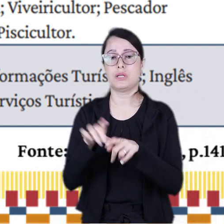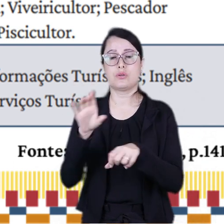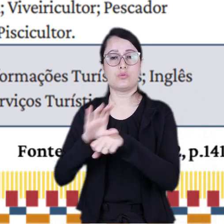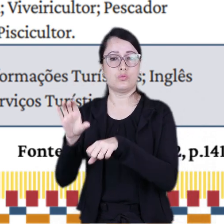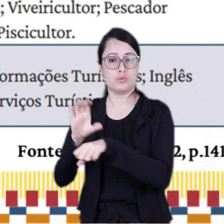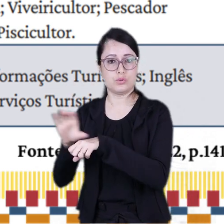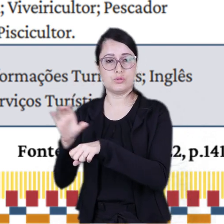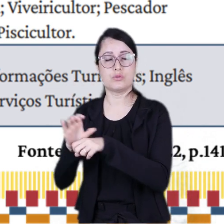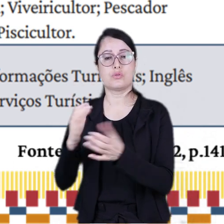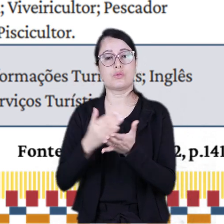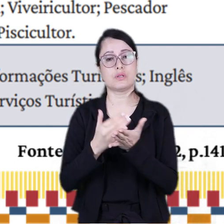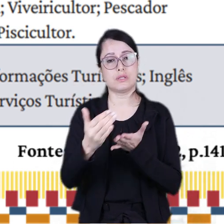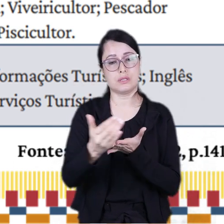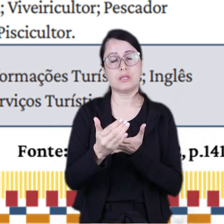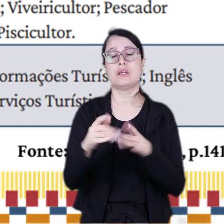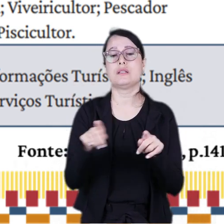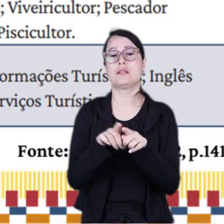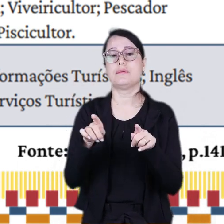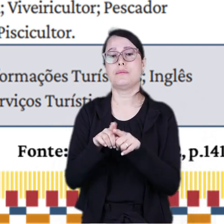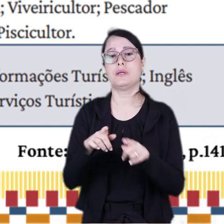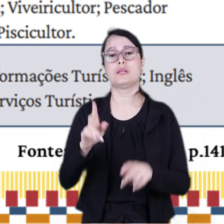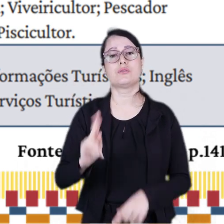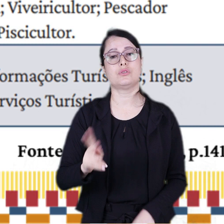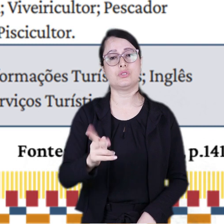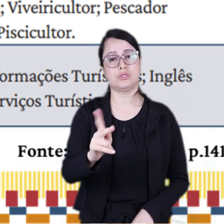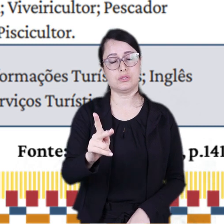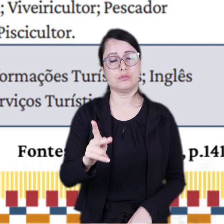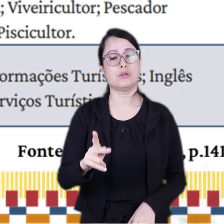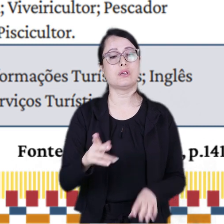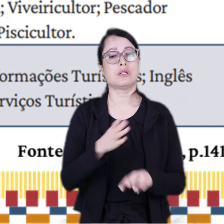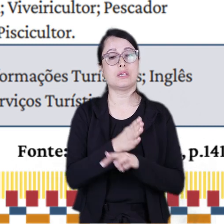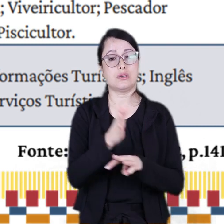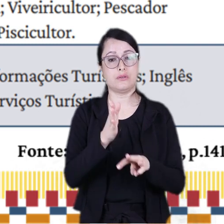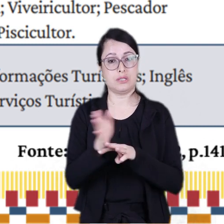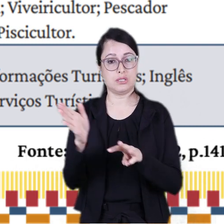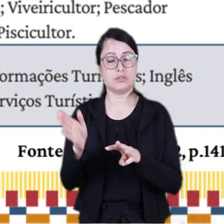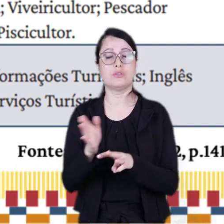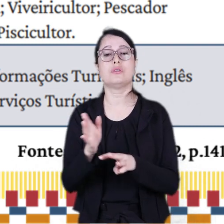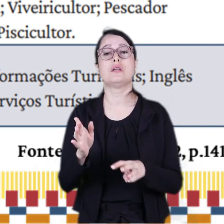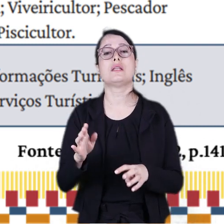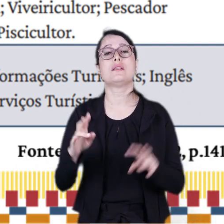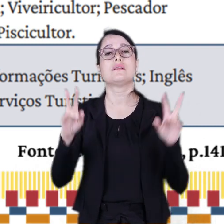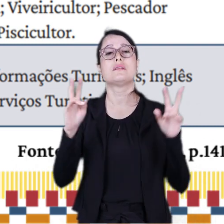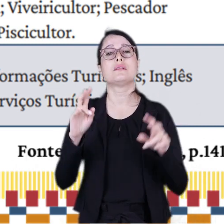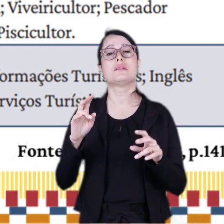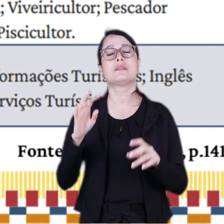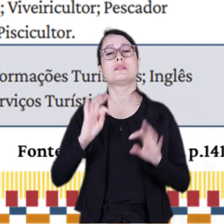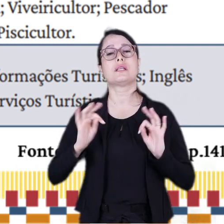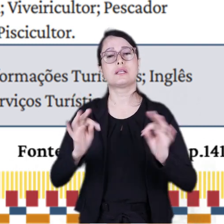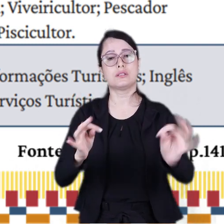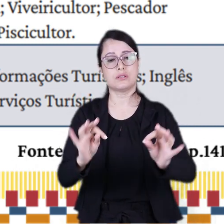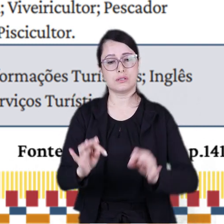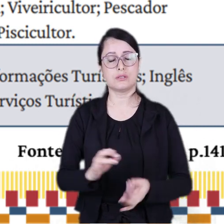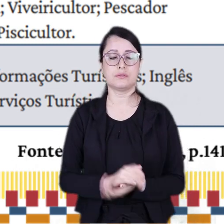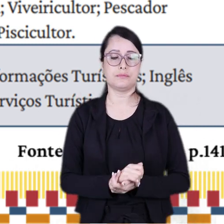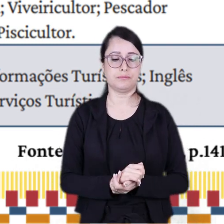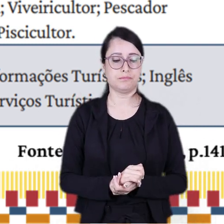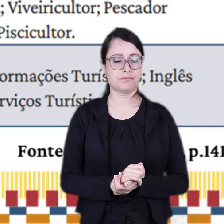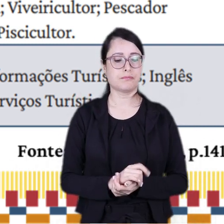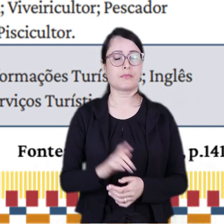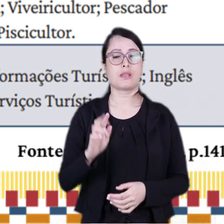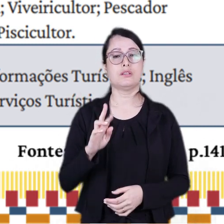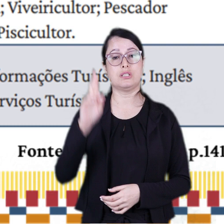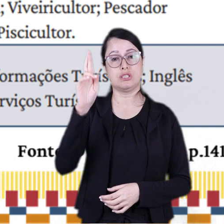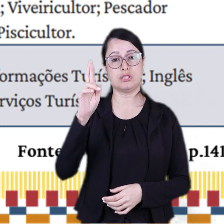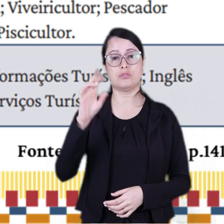cuidados de idosos estéticos estética aliás desculpe e também temos a sugestão de curso de formação inicial e